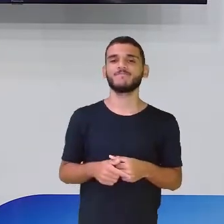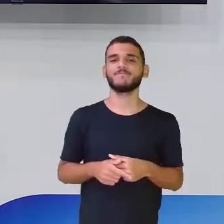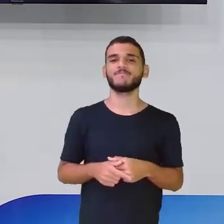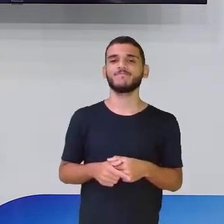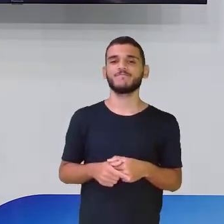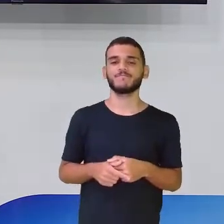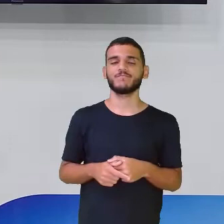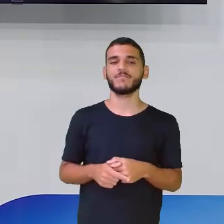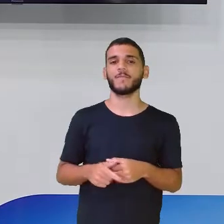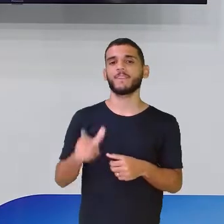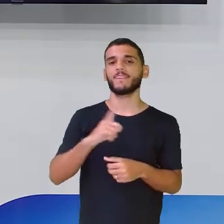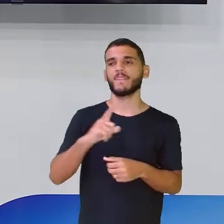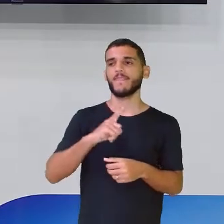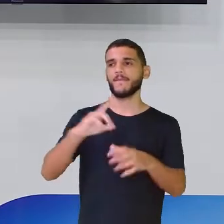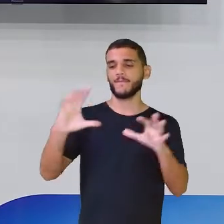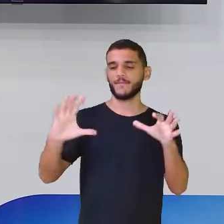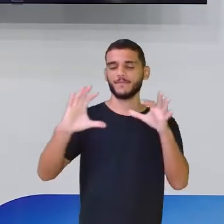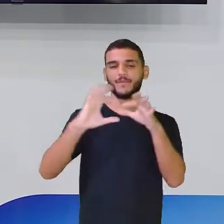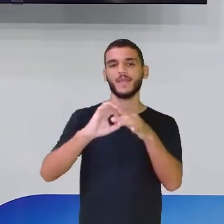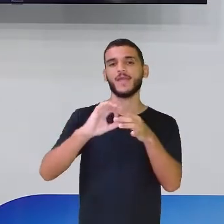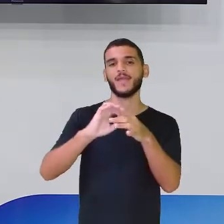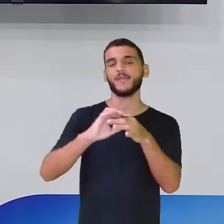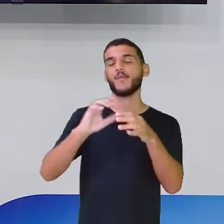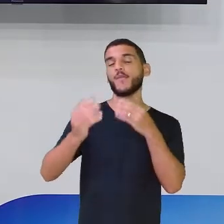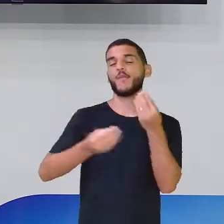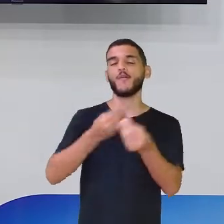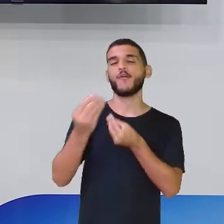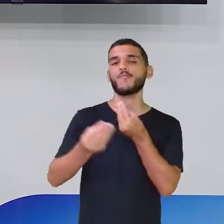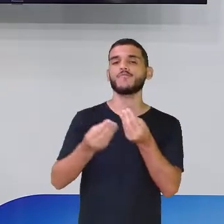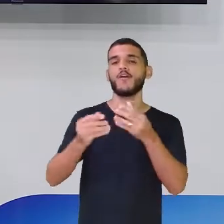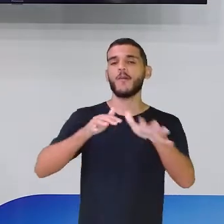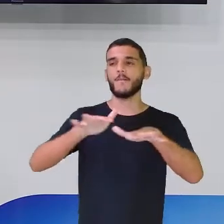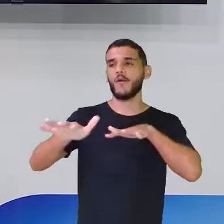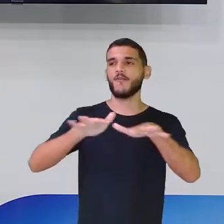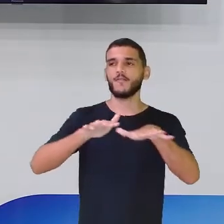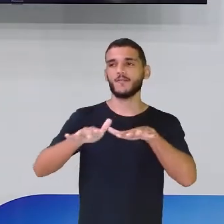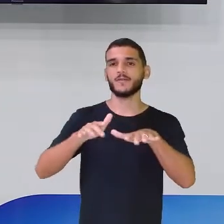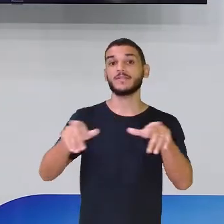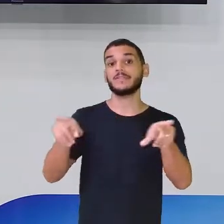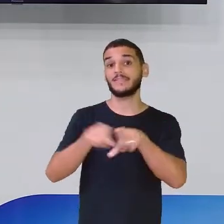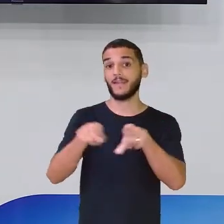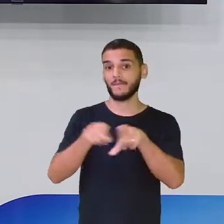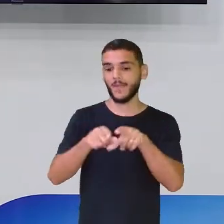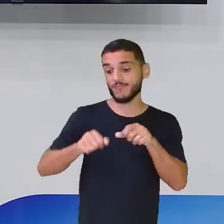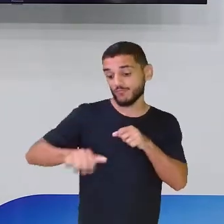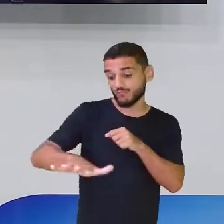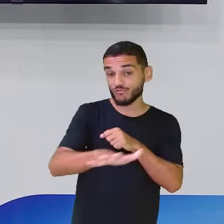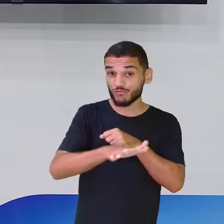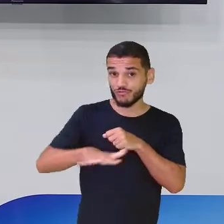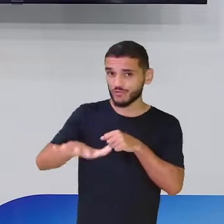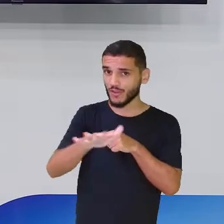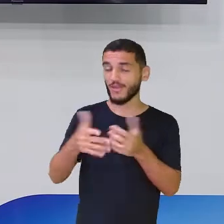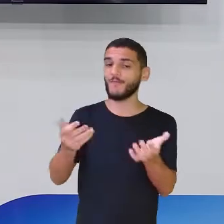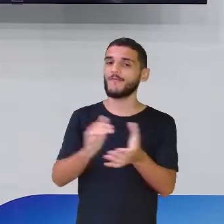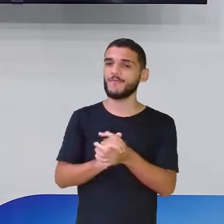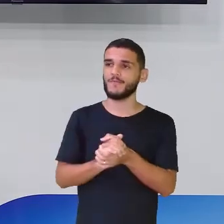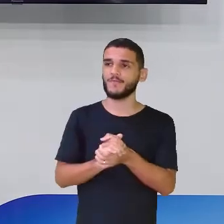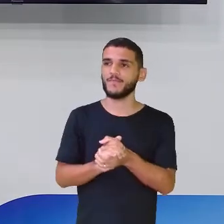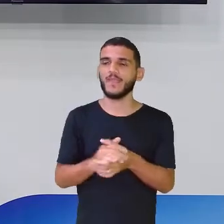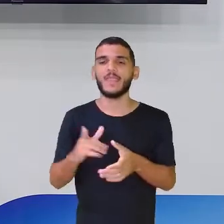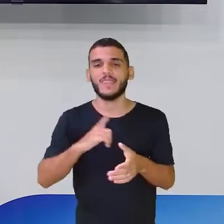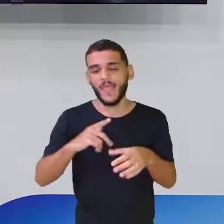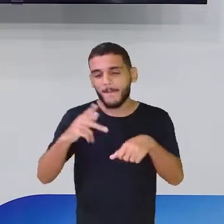Está relacionado com o movimento, mas também com o tipo de chão que tem ali, de fundo, né? De